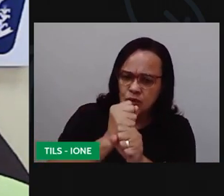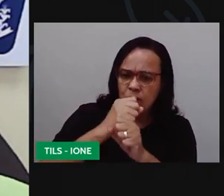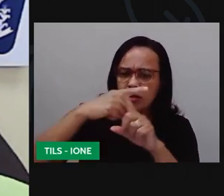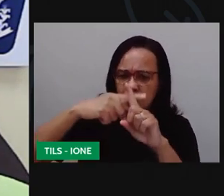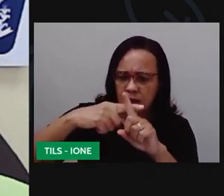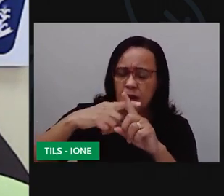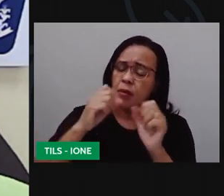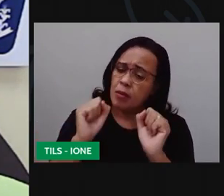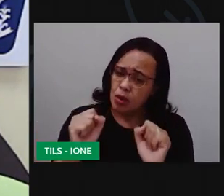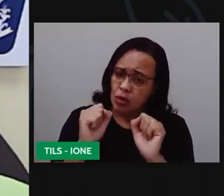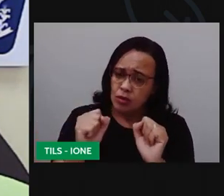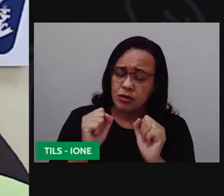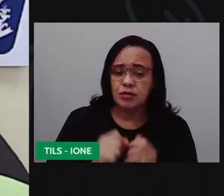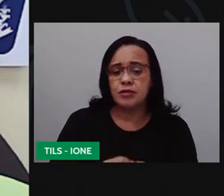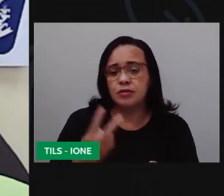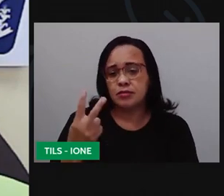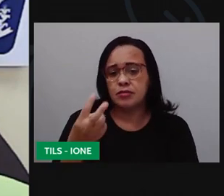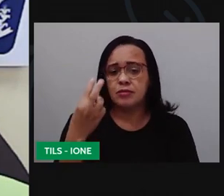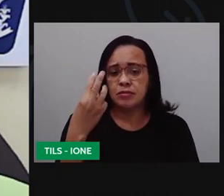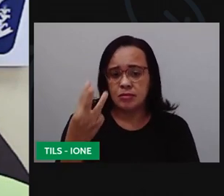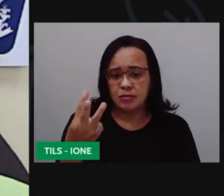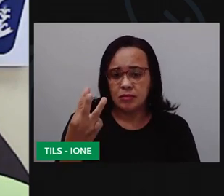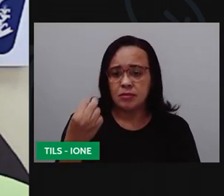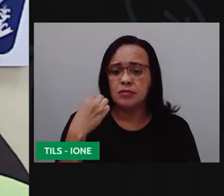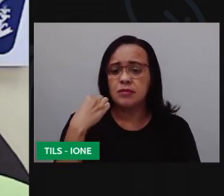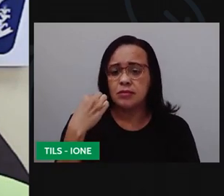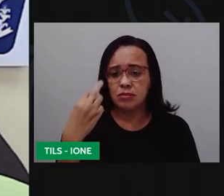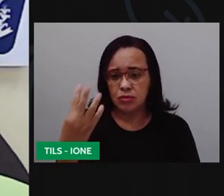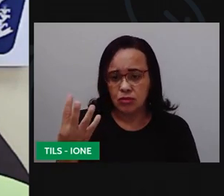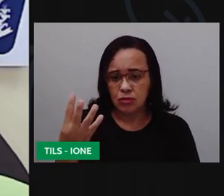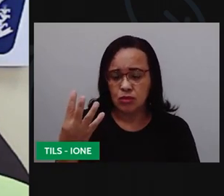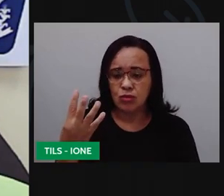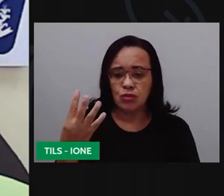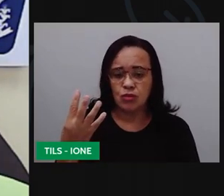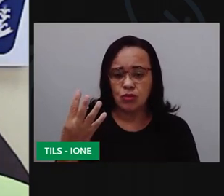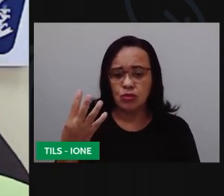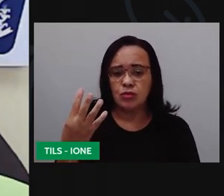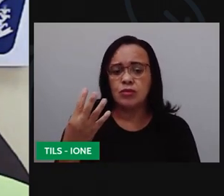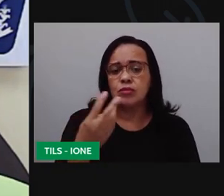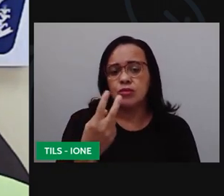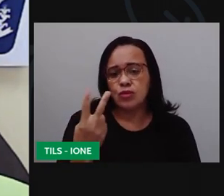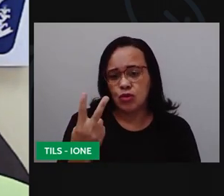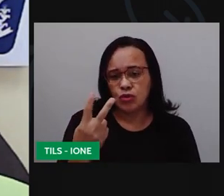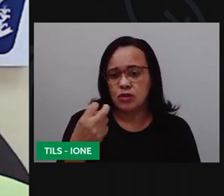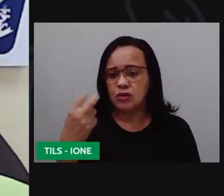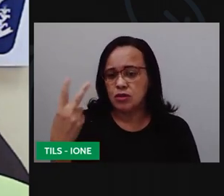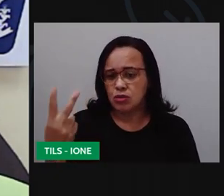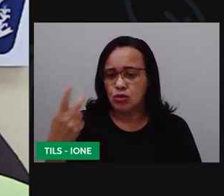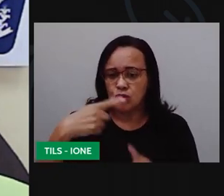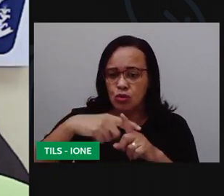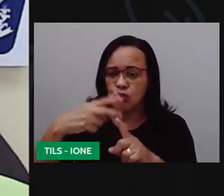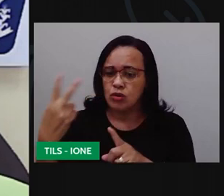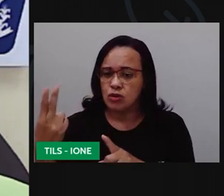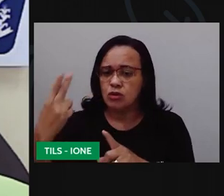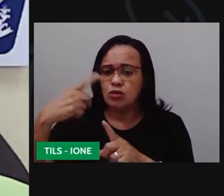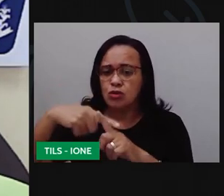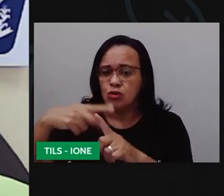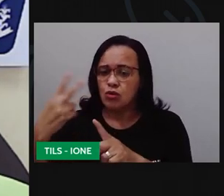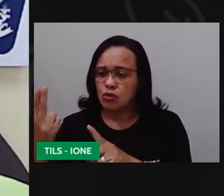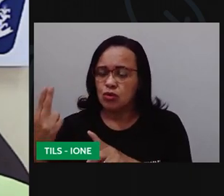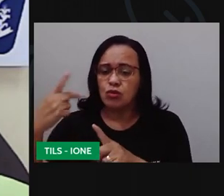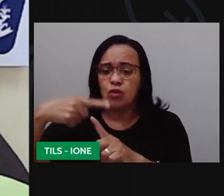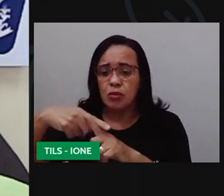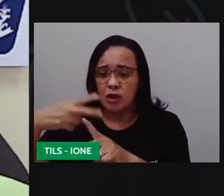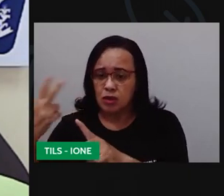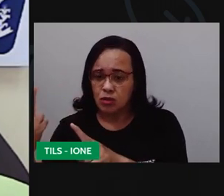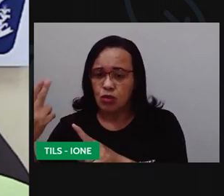Dois mais dois mais dois mais 2. 2 mais 2,